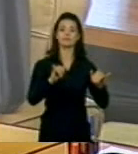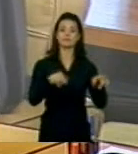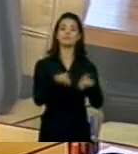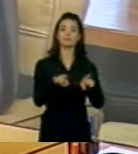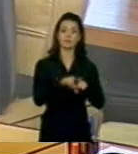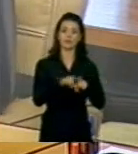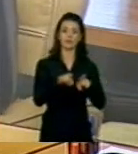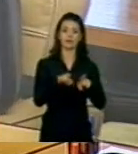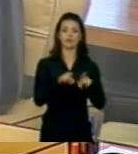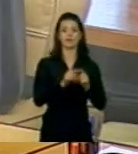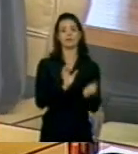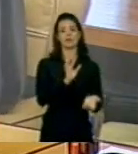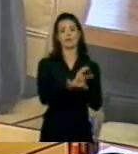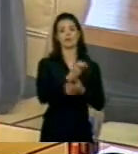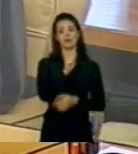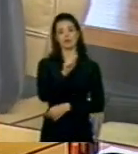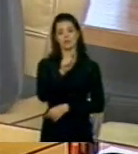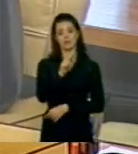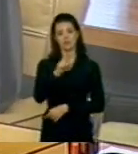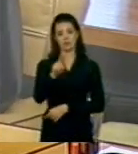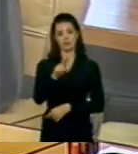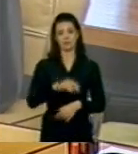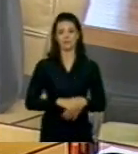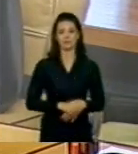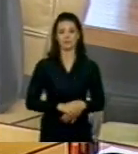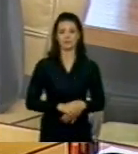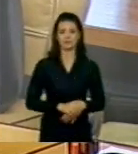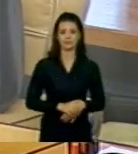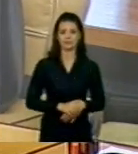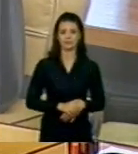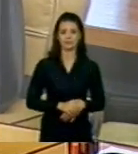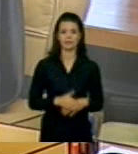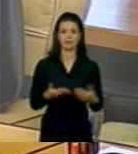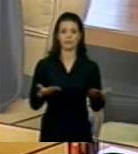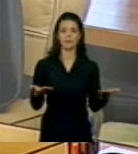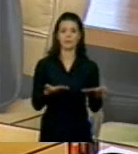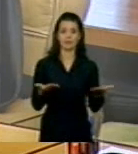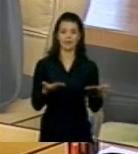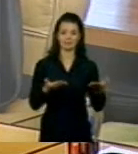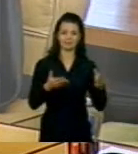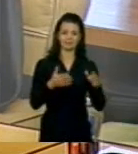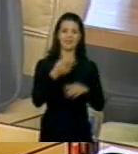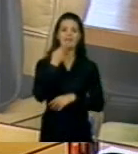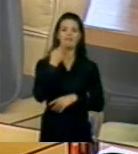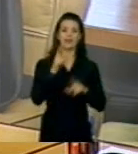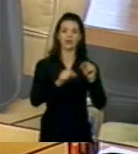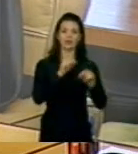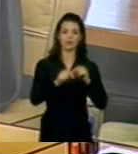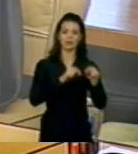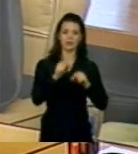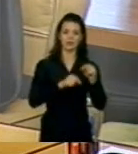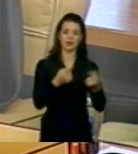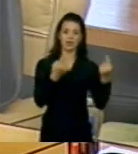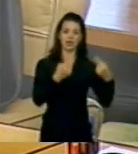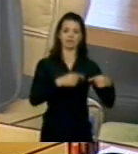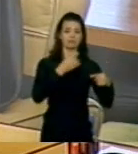também pela Advocacia Geral da União, na qual agora se aduz que, abre aspas, sem desfavor do parlamentar